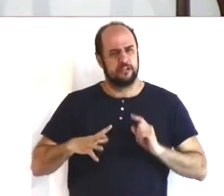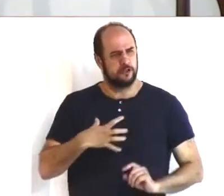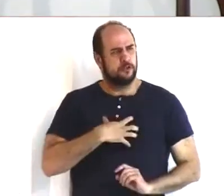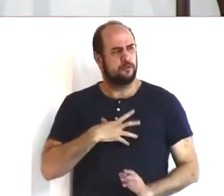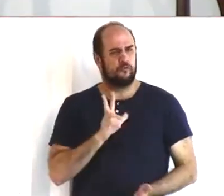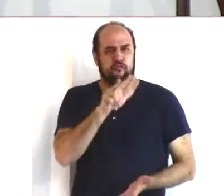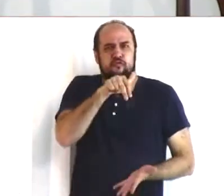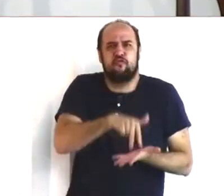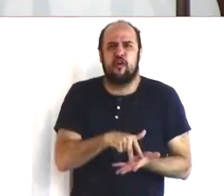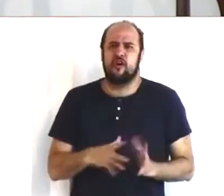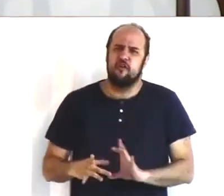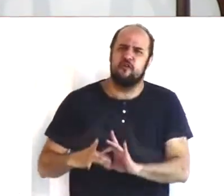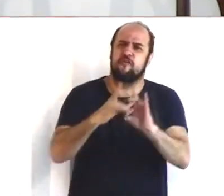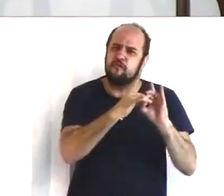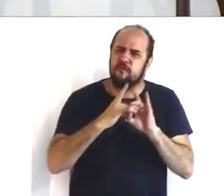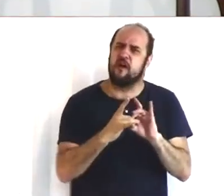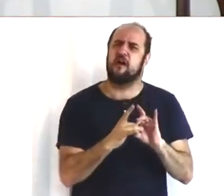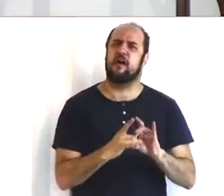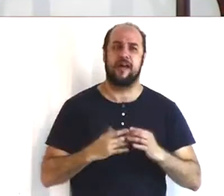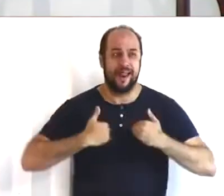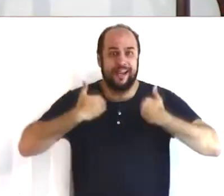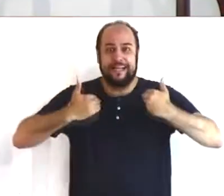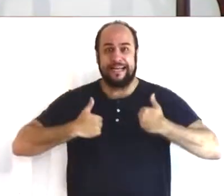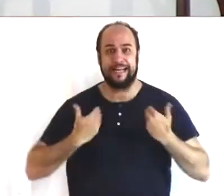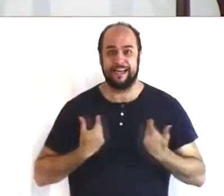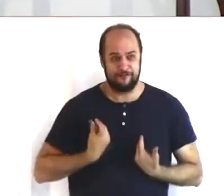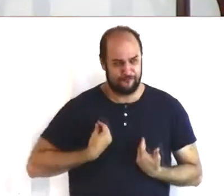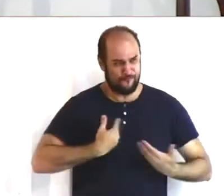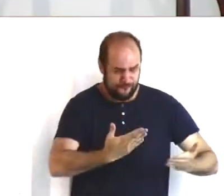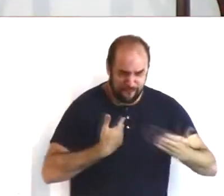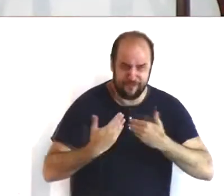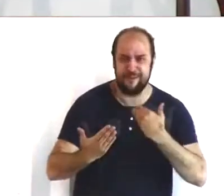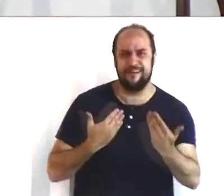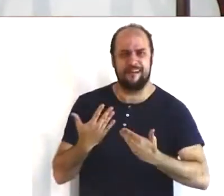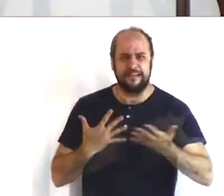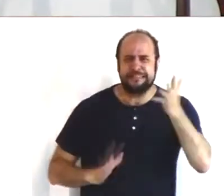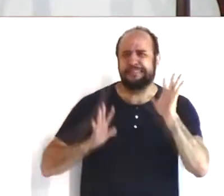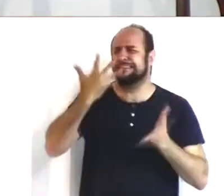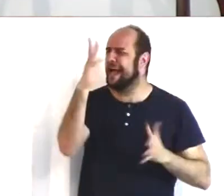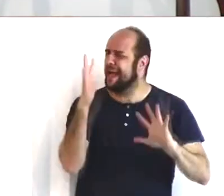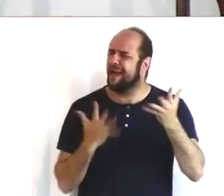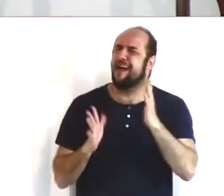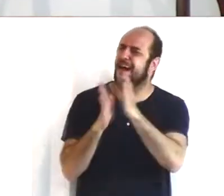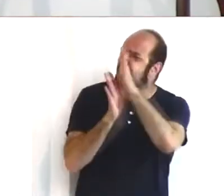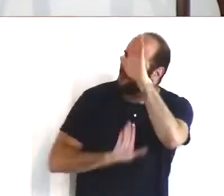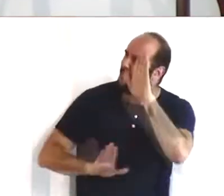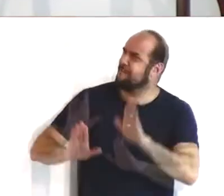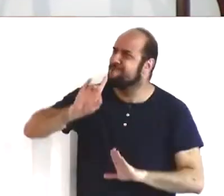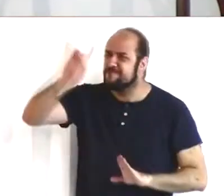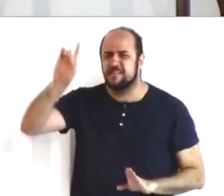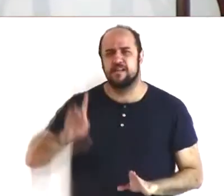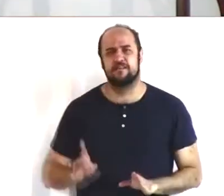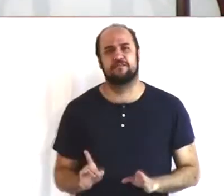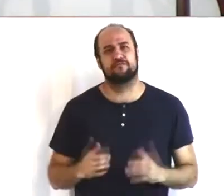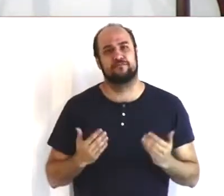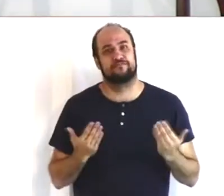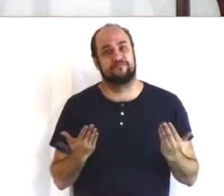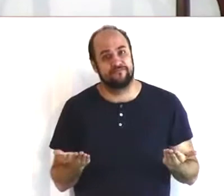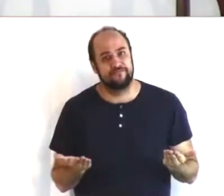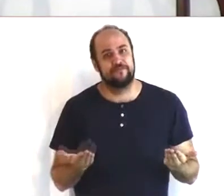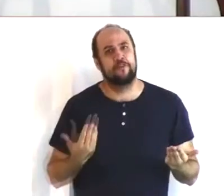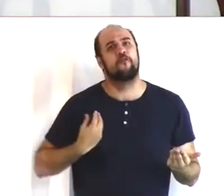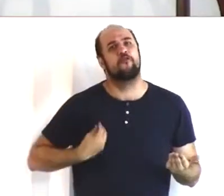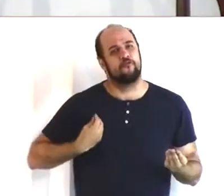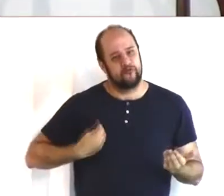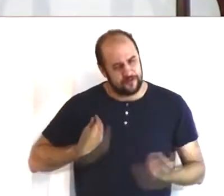como comunhão, fraternidade, alegria da convivência, celebração, adoração ao Senhor. E então elas vão